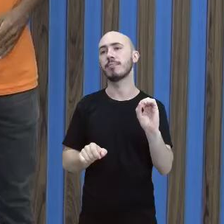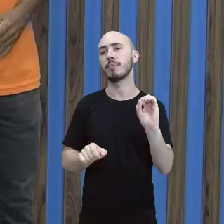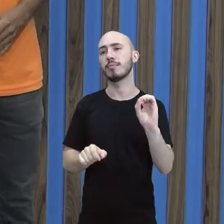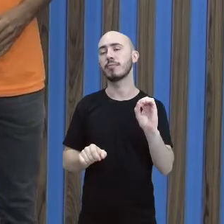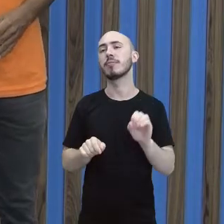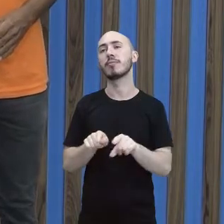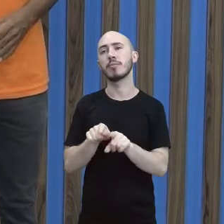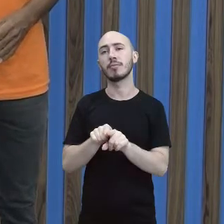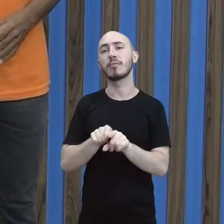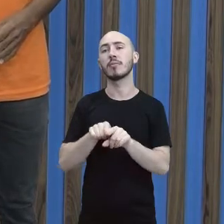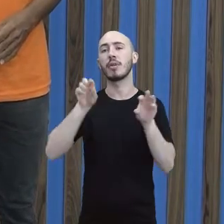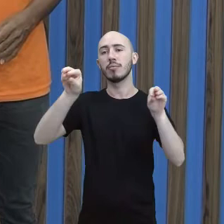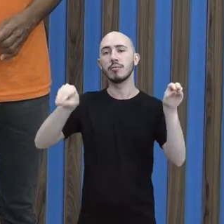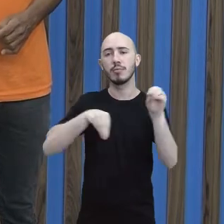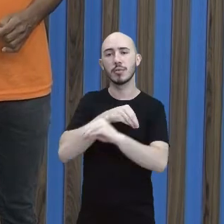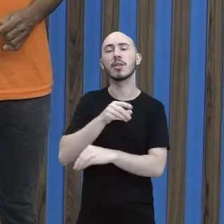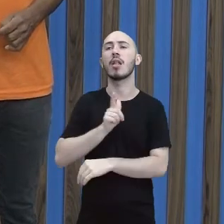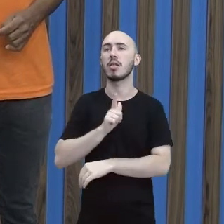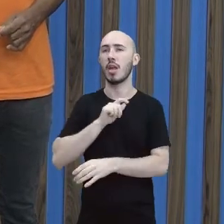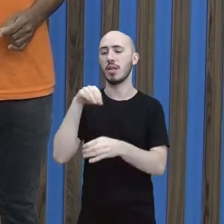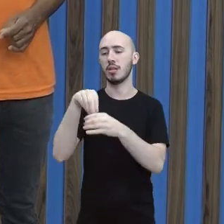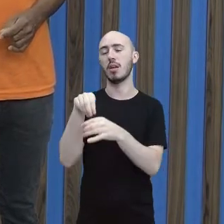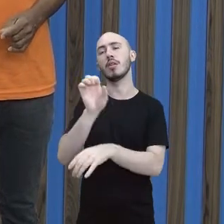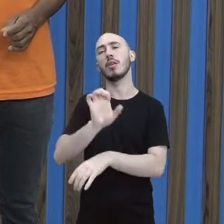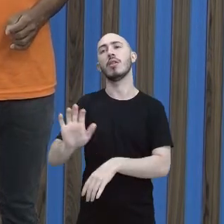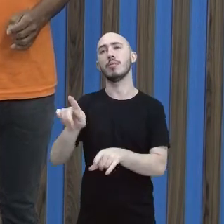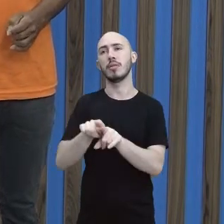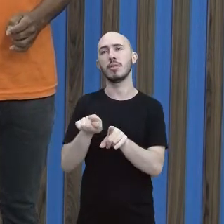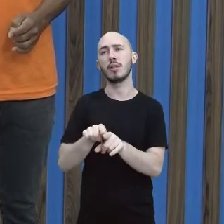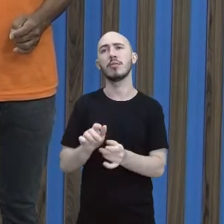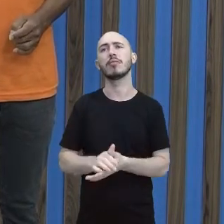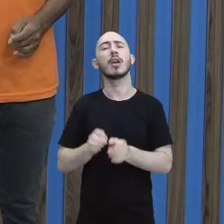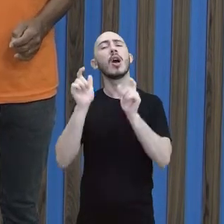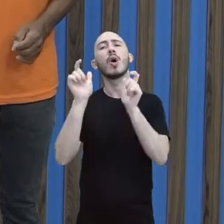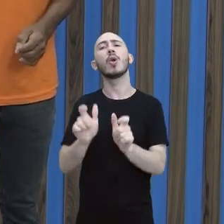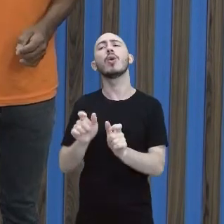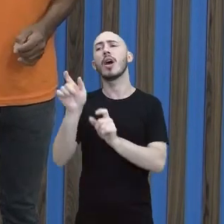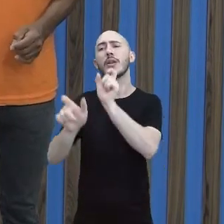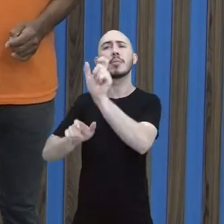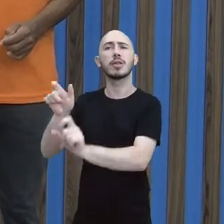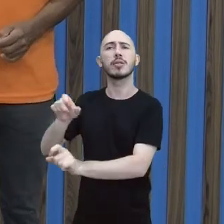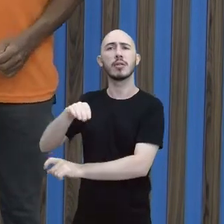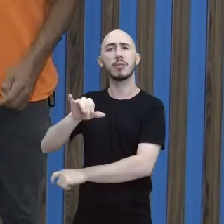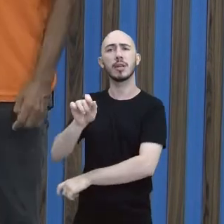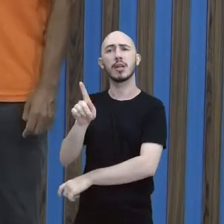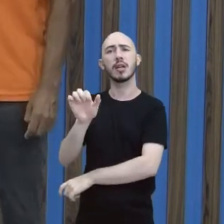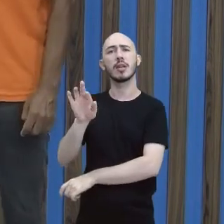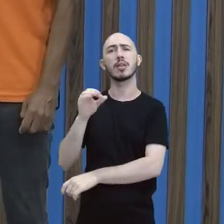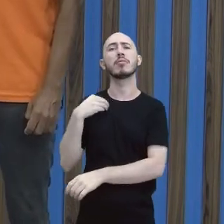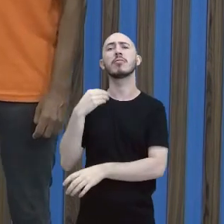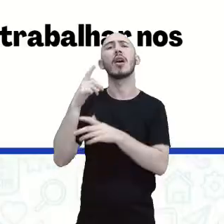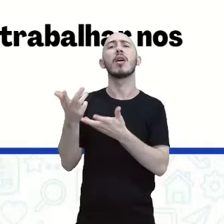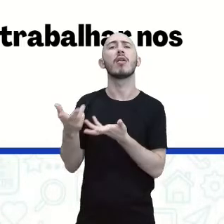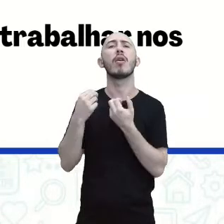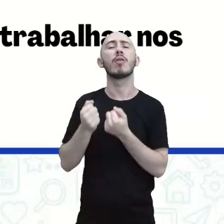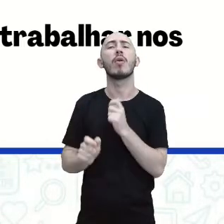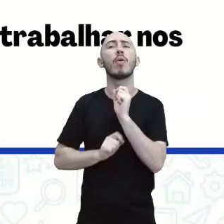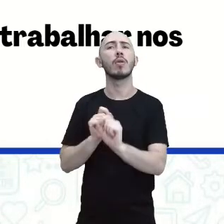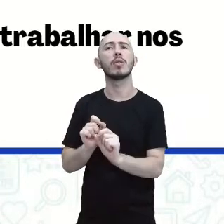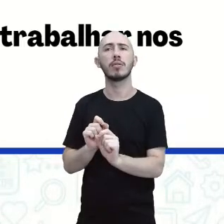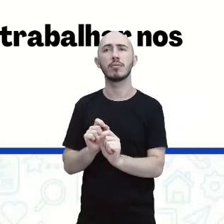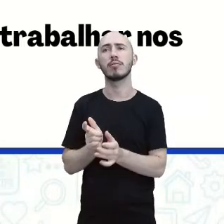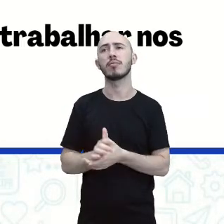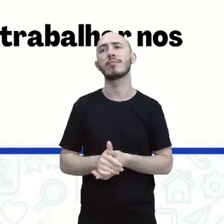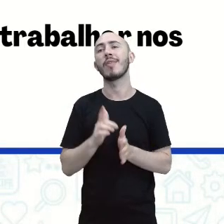dentro mesmo para poder chegar e fazer isso aí. De onde vêm os imigrantes? Aí está aqui o gráfico, professor, tá? Milhares de imigrantes ilegais